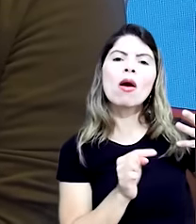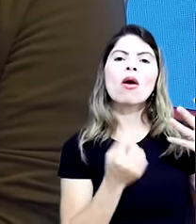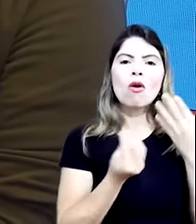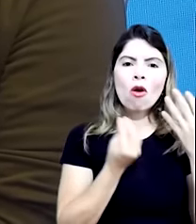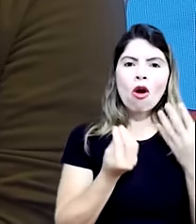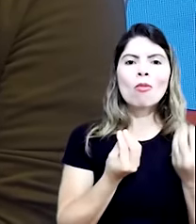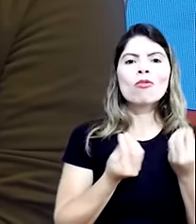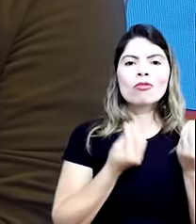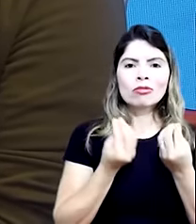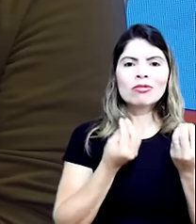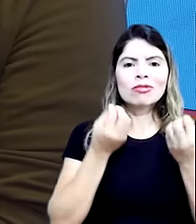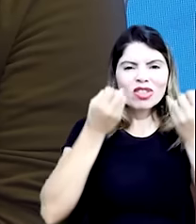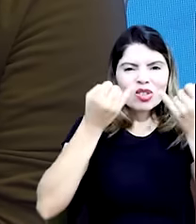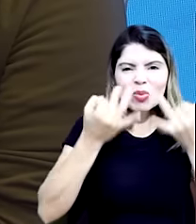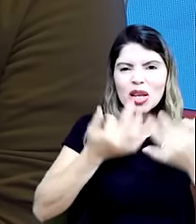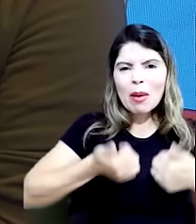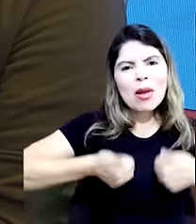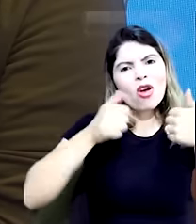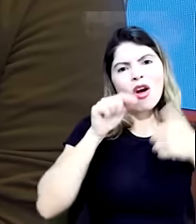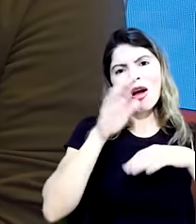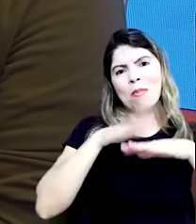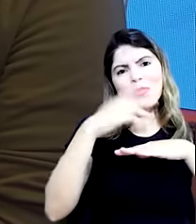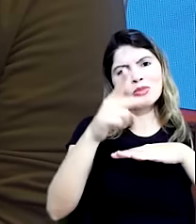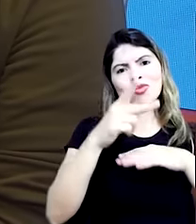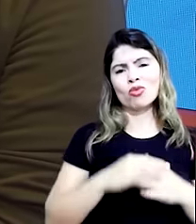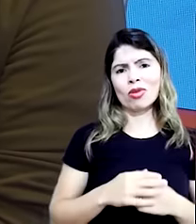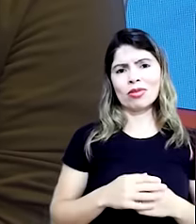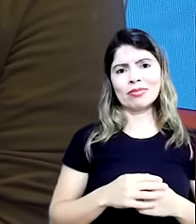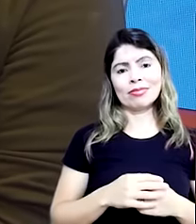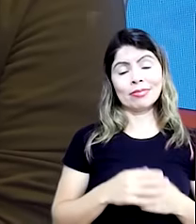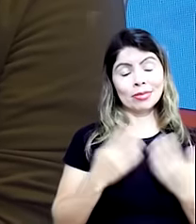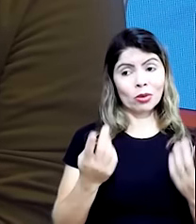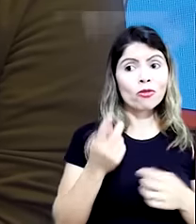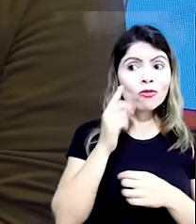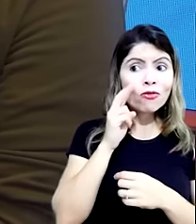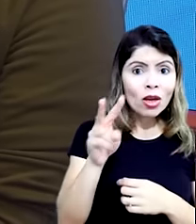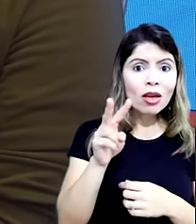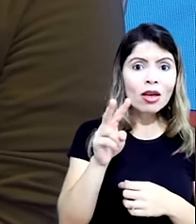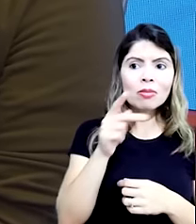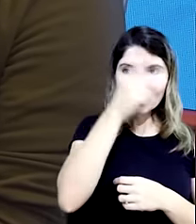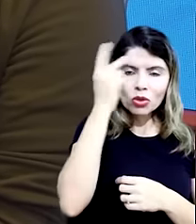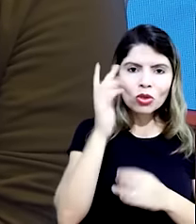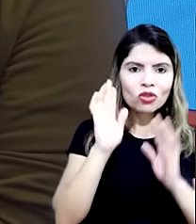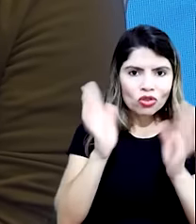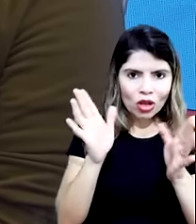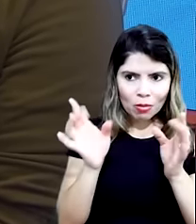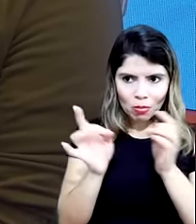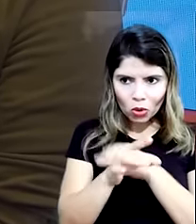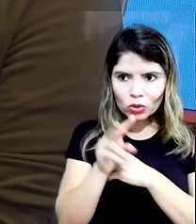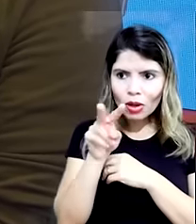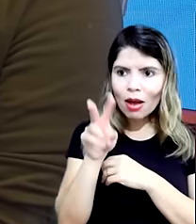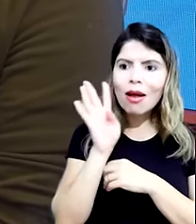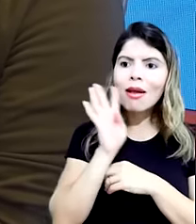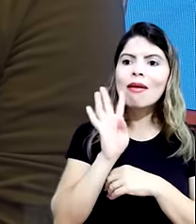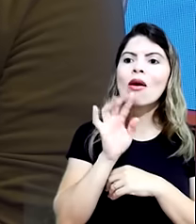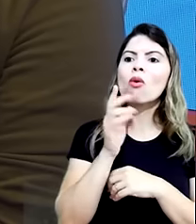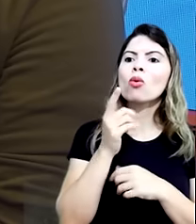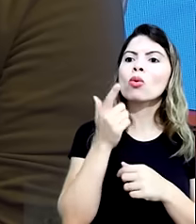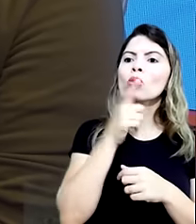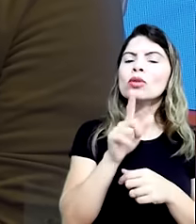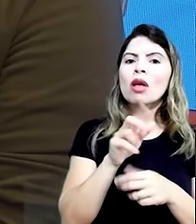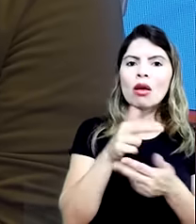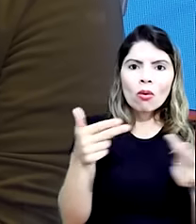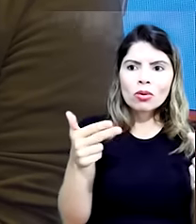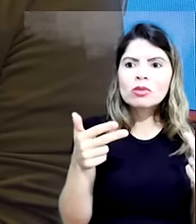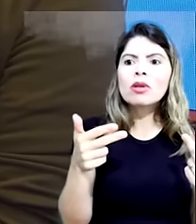maneira aqui então você vai buscando né Essas inspirações aí então não pode desistir e tem que manter e às vezes né